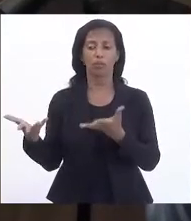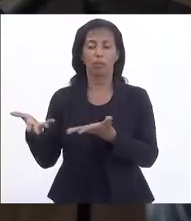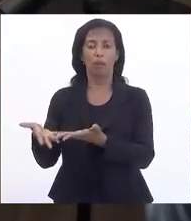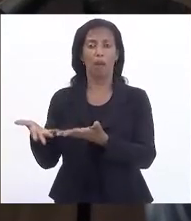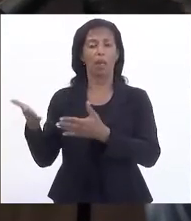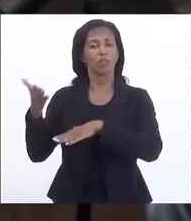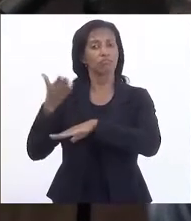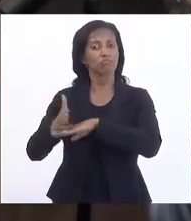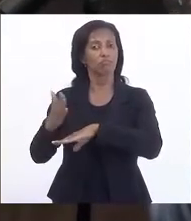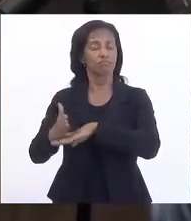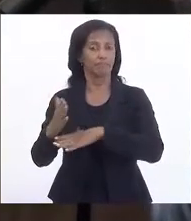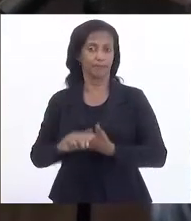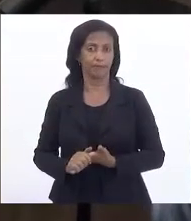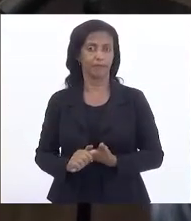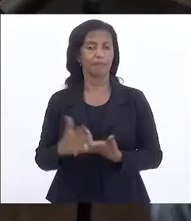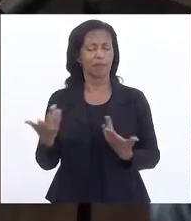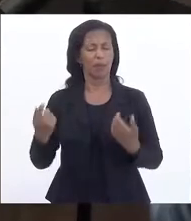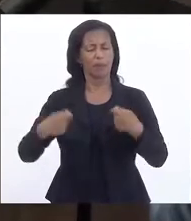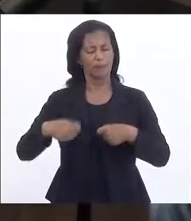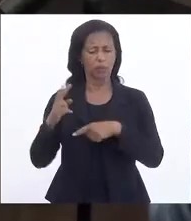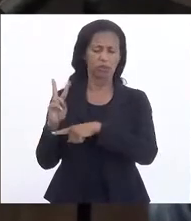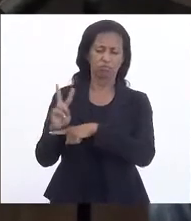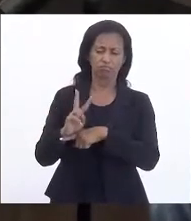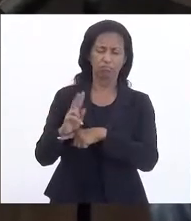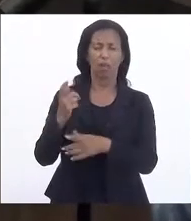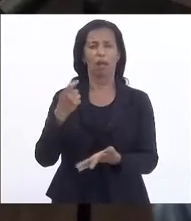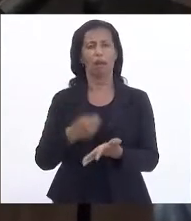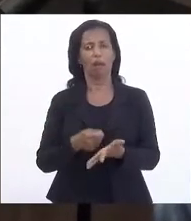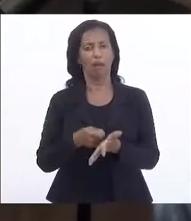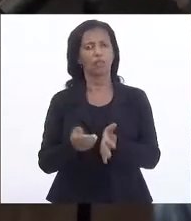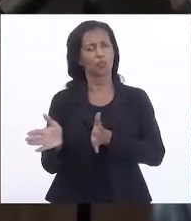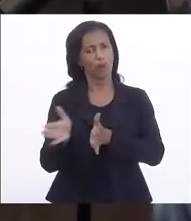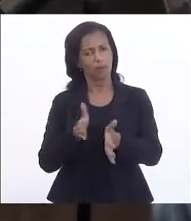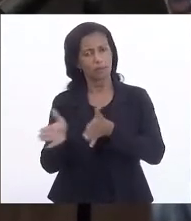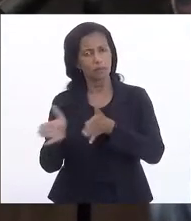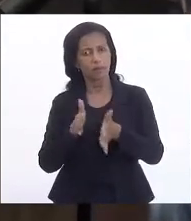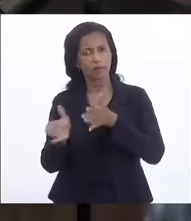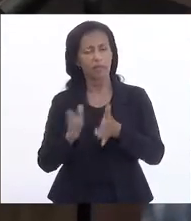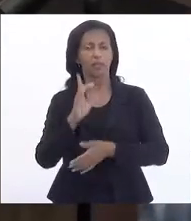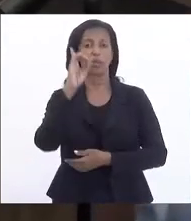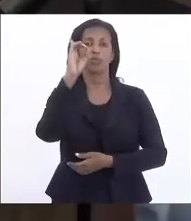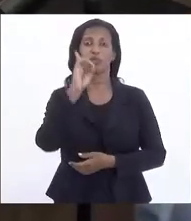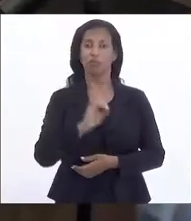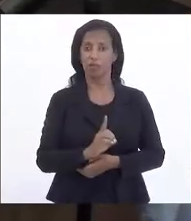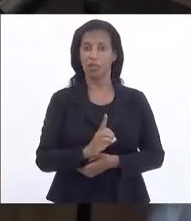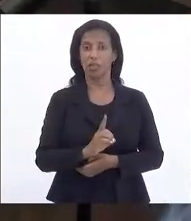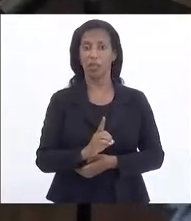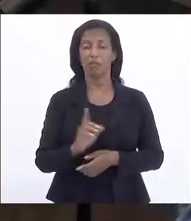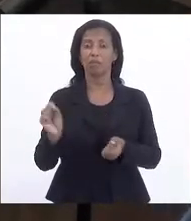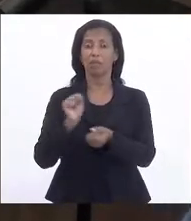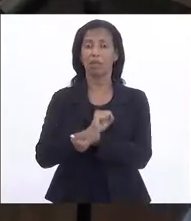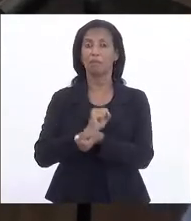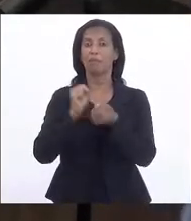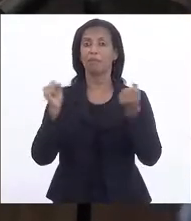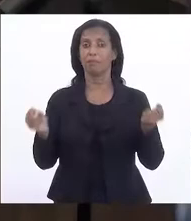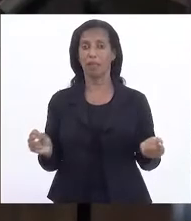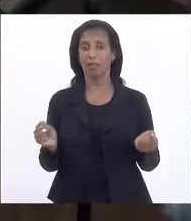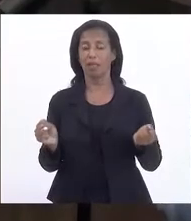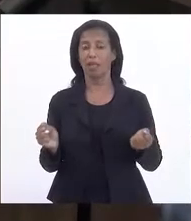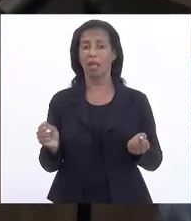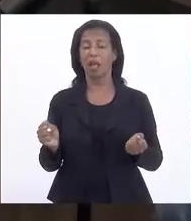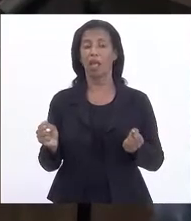praticantes então é importante monitorar garantir o acesso ao direito da liberdade de